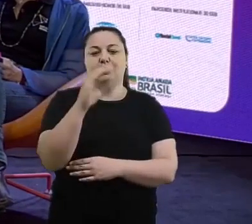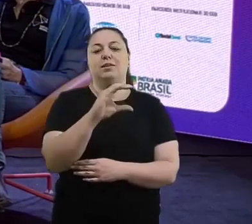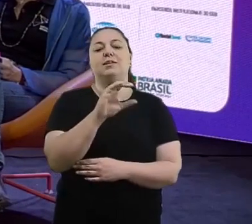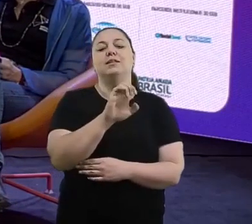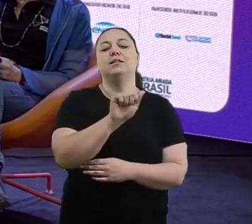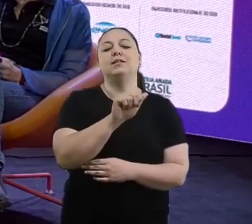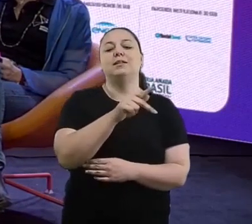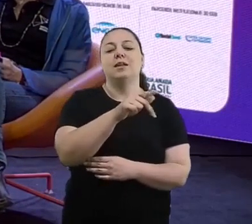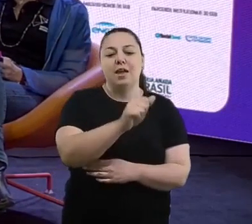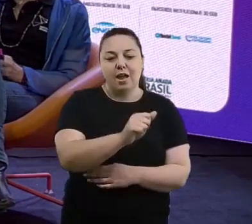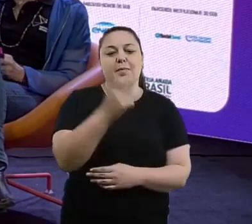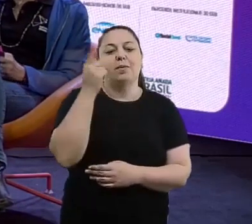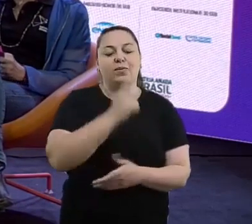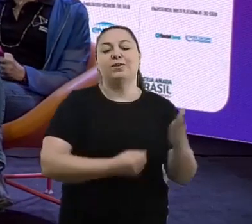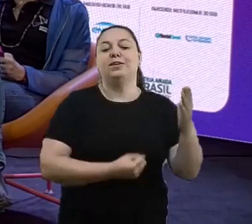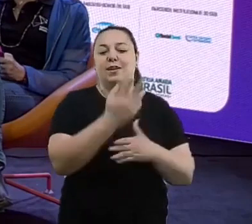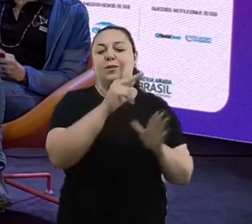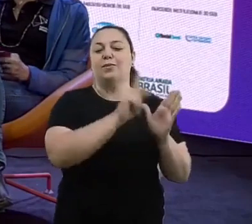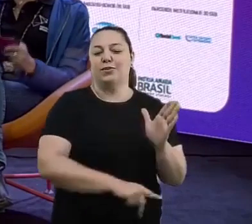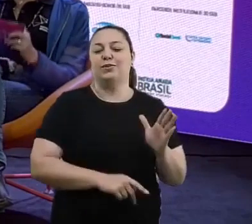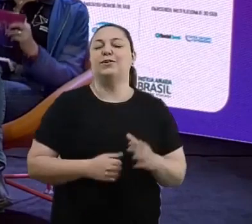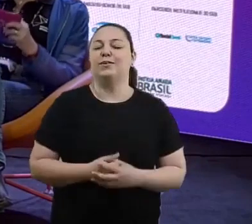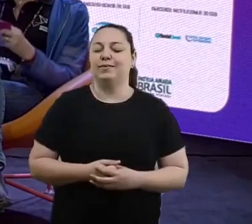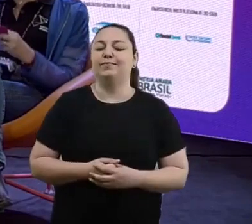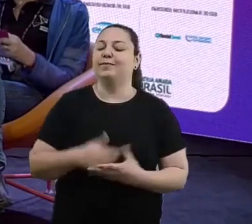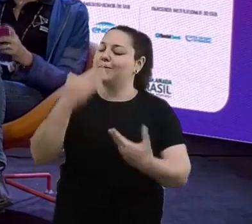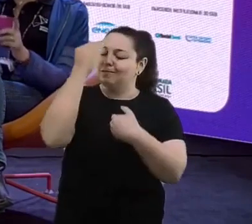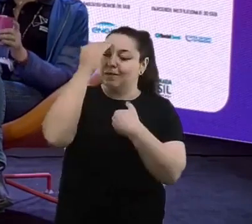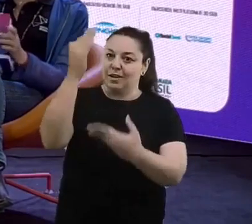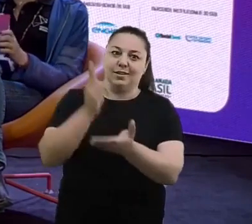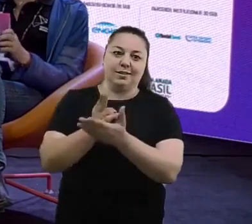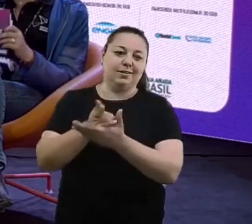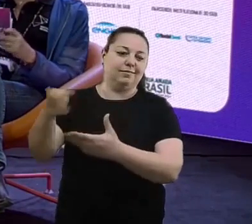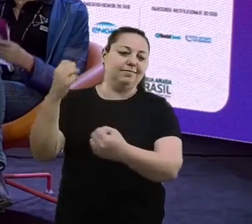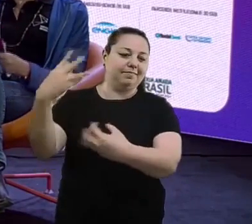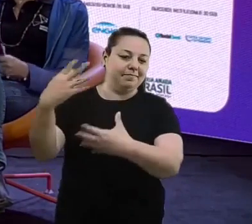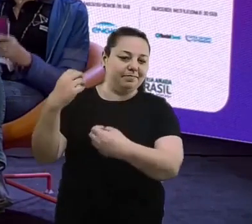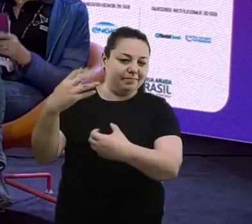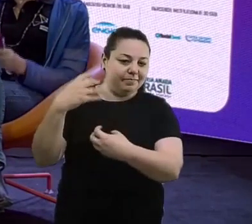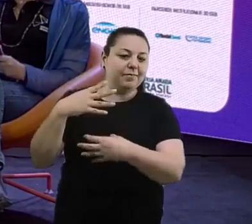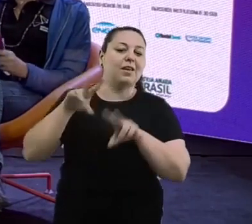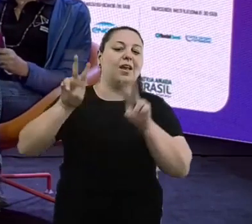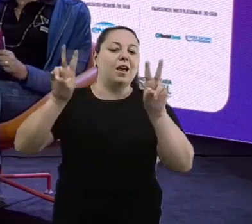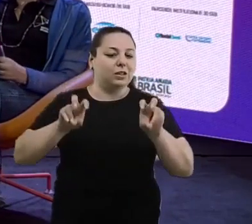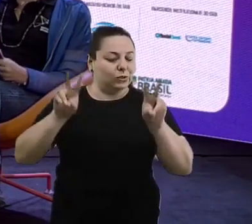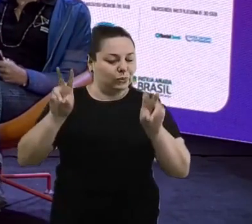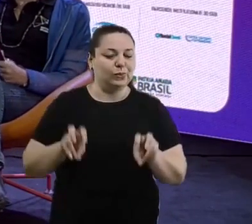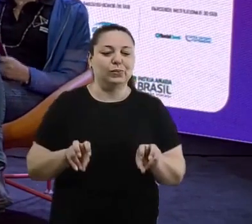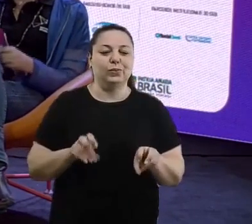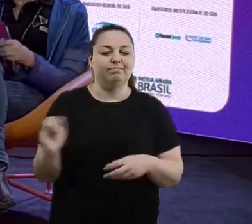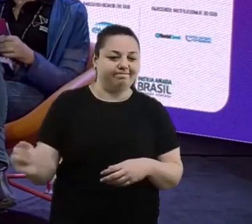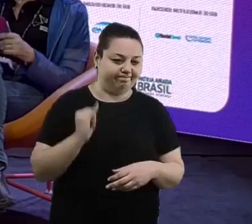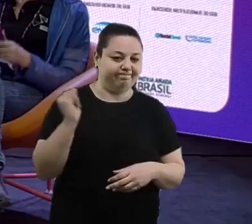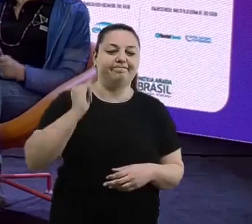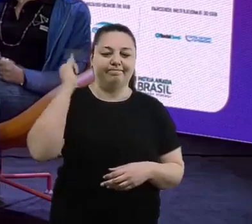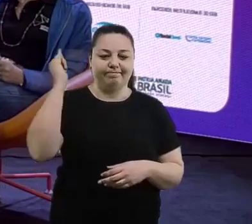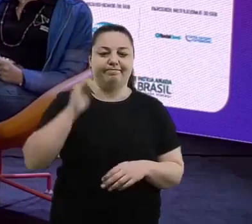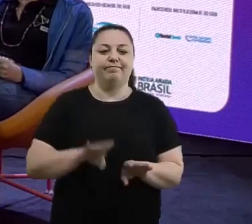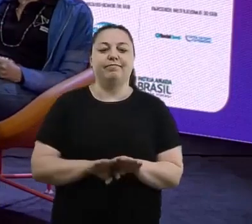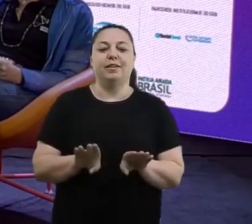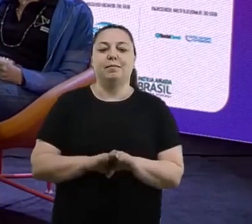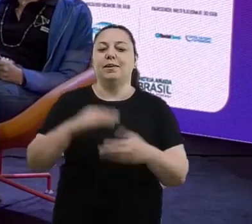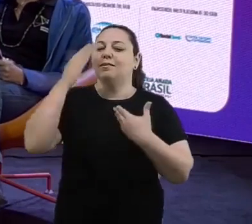ciclo de novo. Volta, olha todas as informações e começa de novo. Esse ciclo que a gente fala de dados, ele não termina. Mesmo quando você chega ali e fala